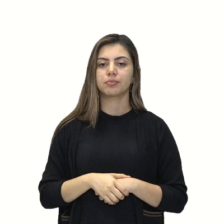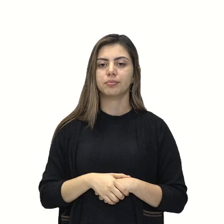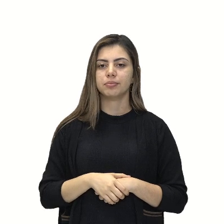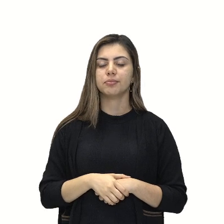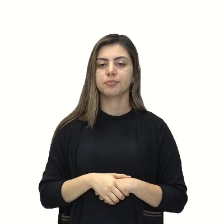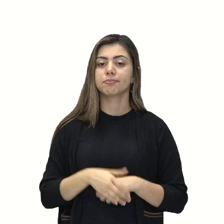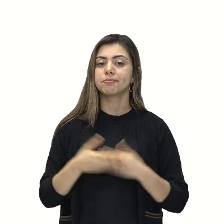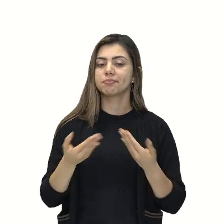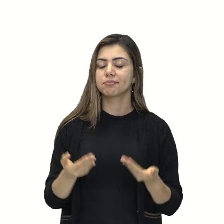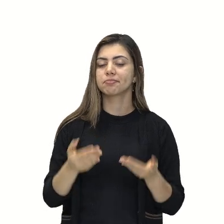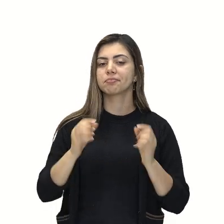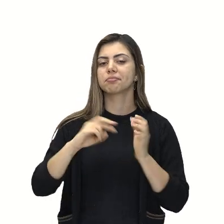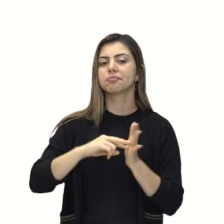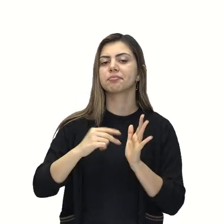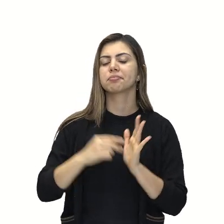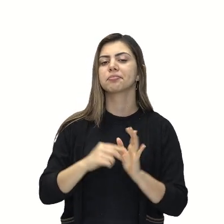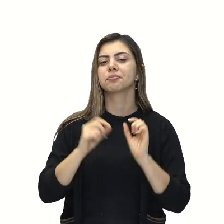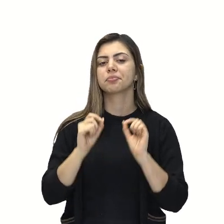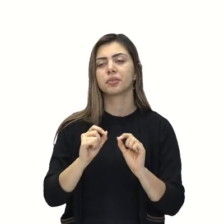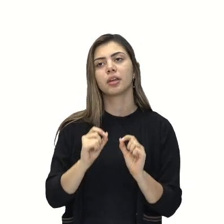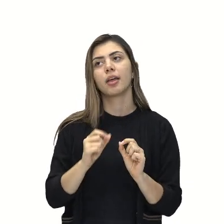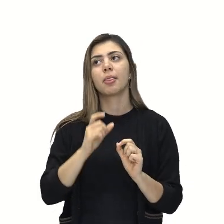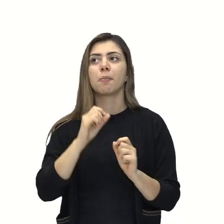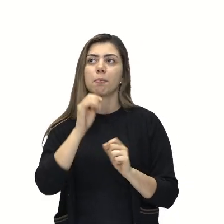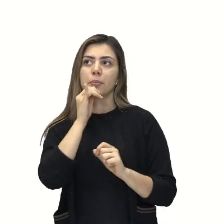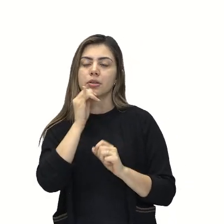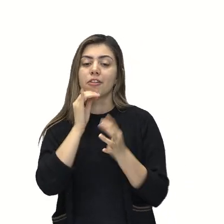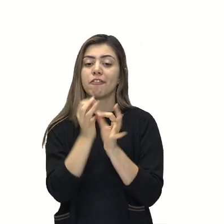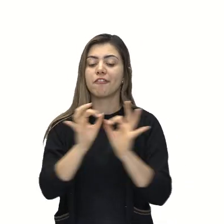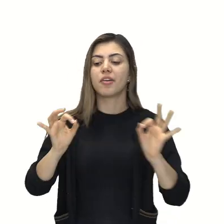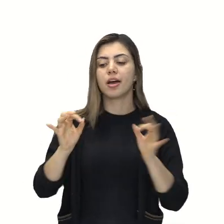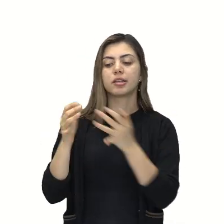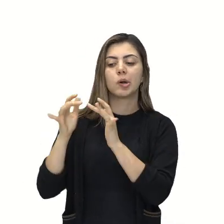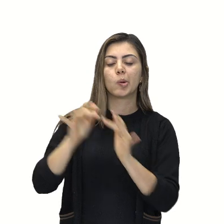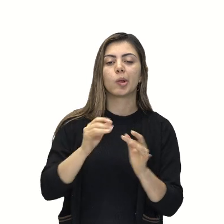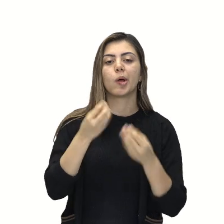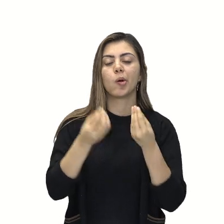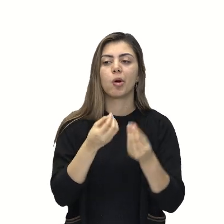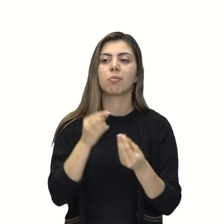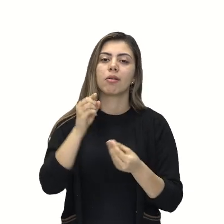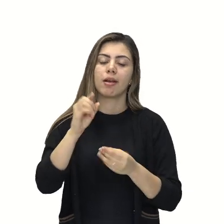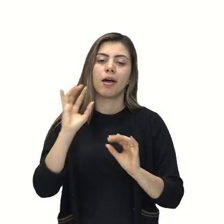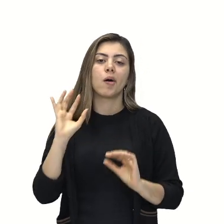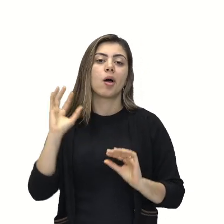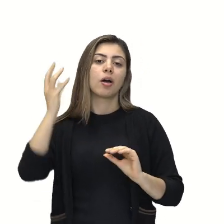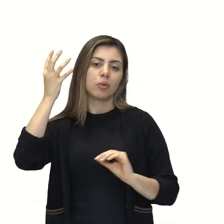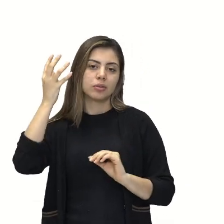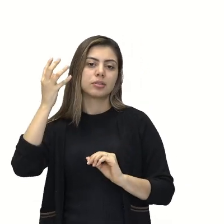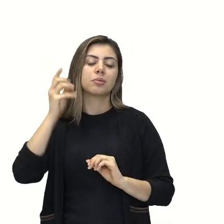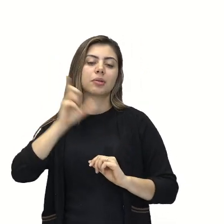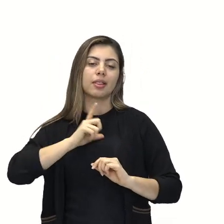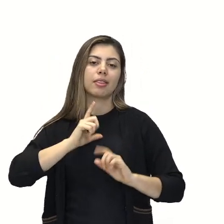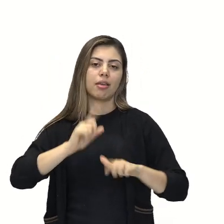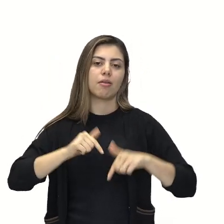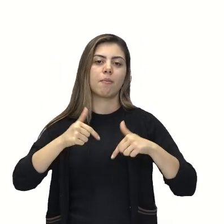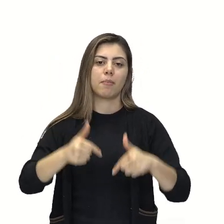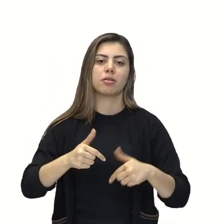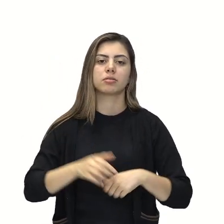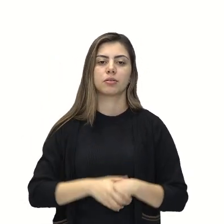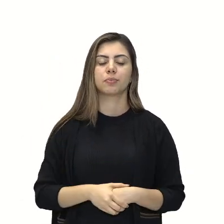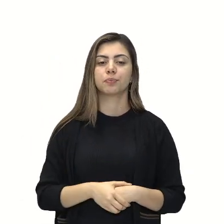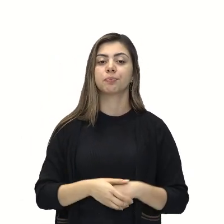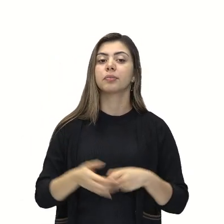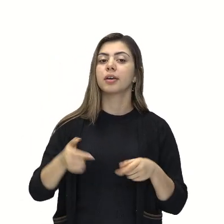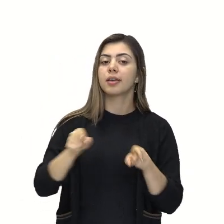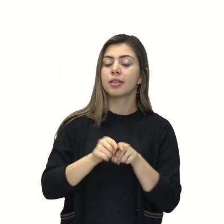natureza. Ou seja, vai ter contexto em que a natureza, ela vai praticar a ação.